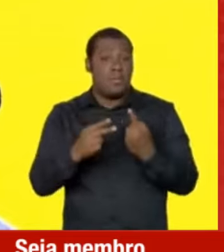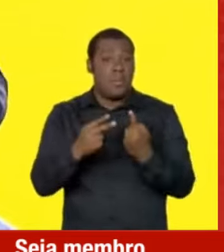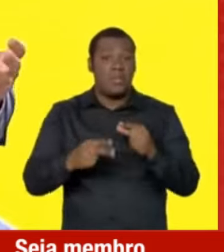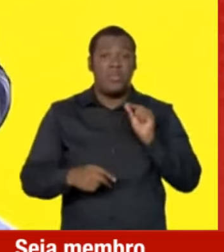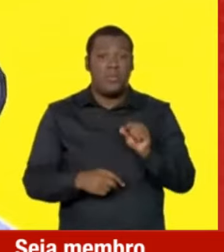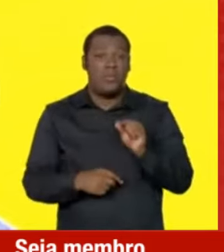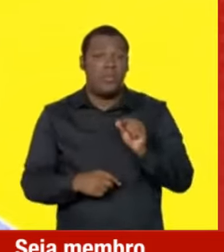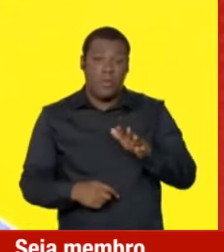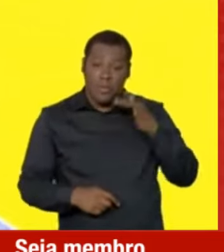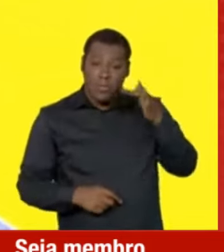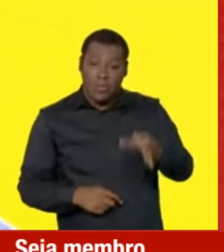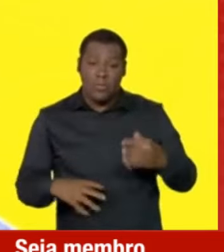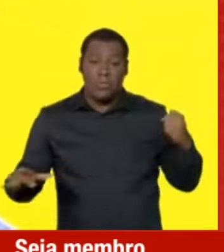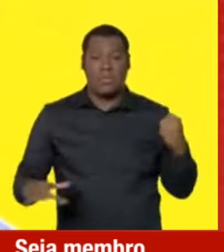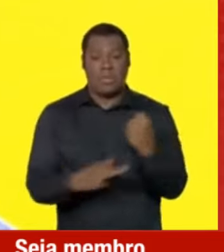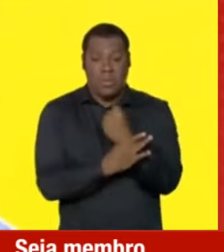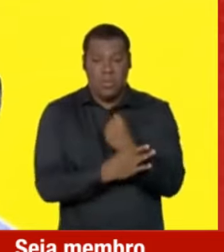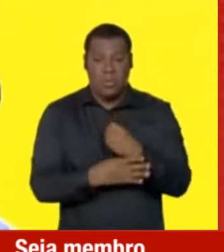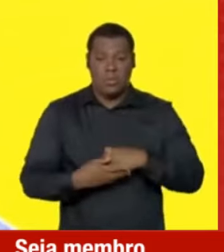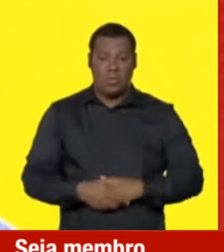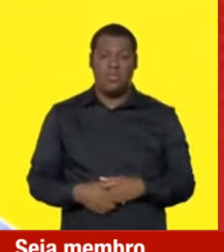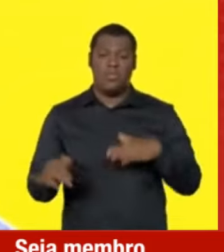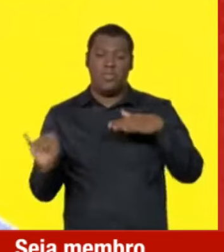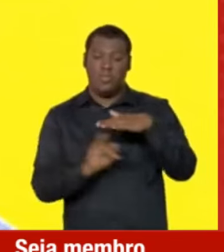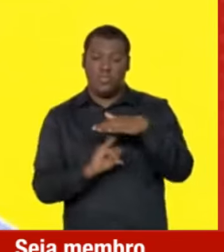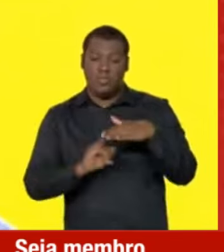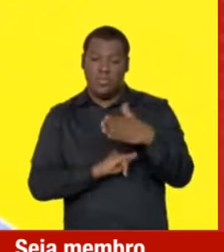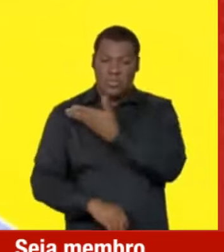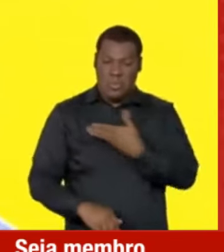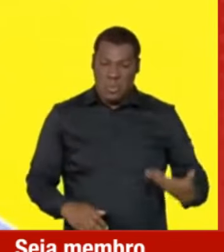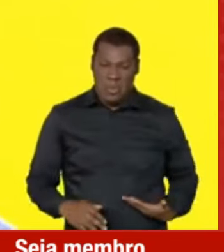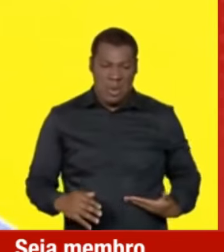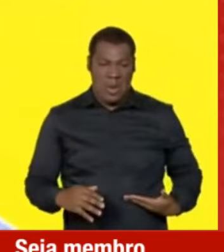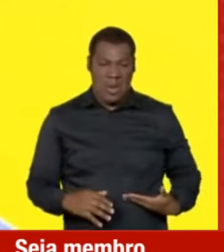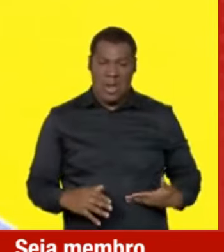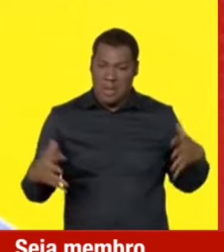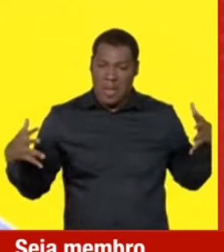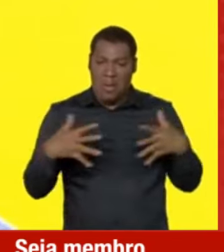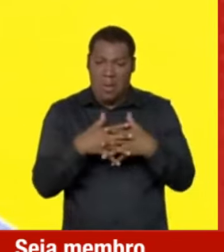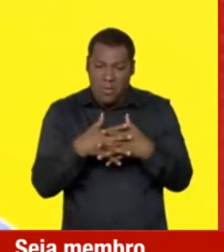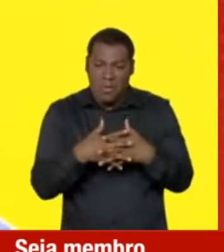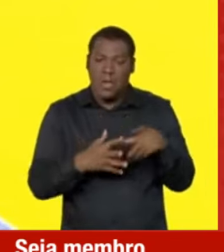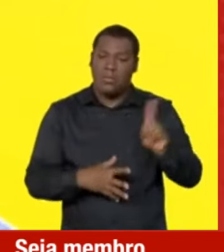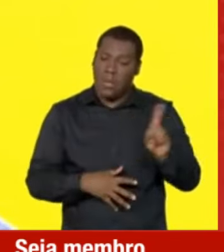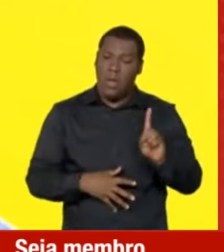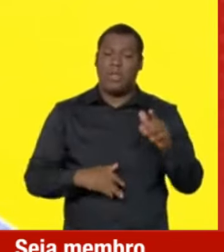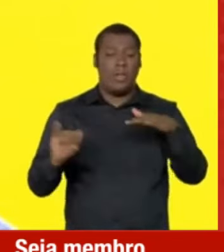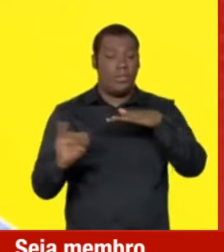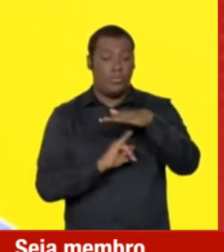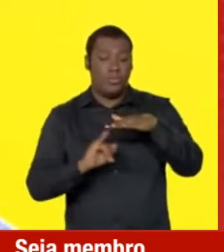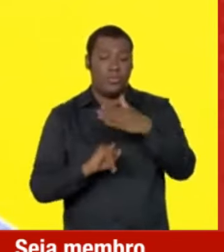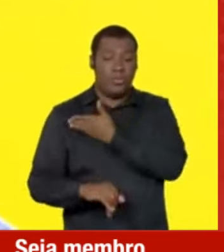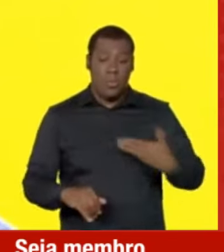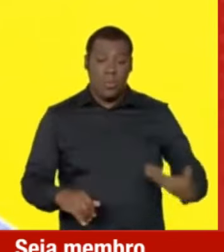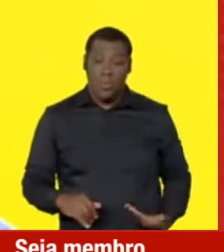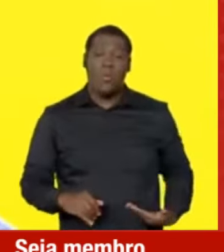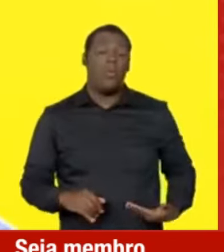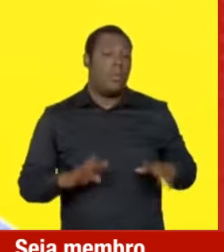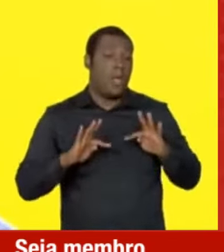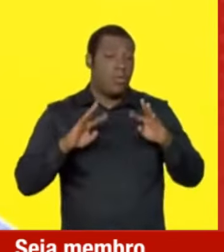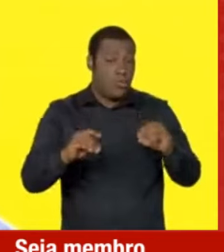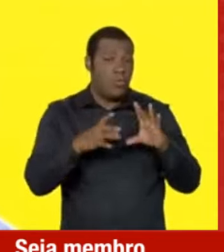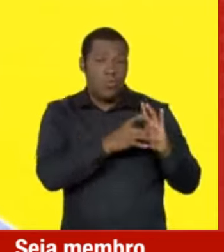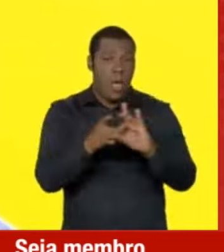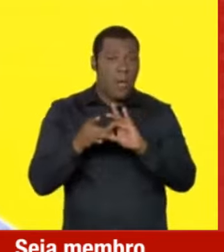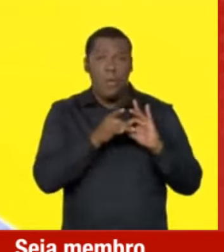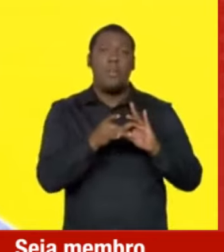não colocando órgãos públicos em conflito um com o outro. A gente pode trabalhar juntos e vai continuar trabalhando juntos em proveito do